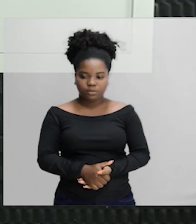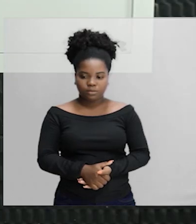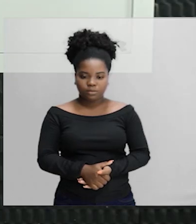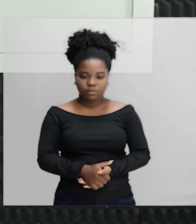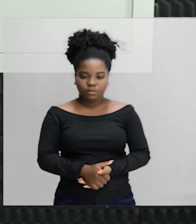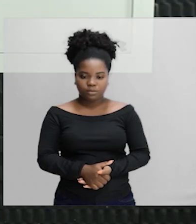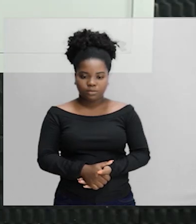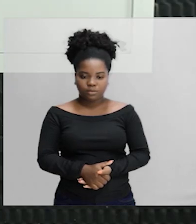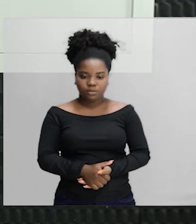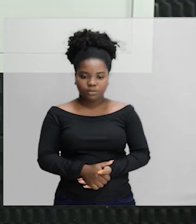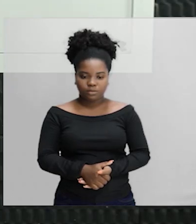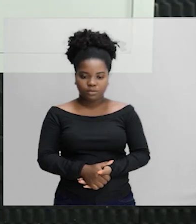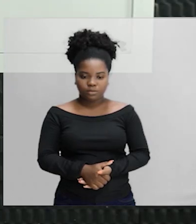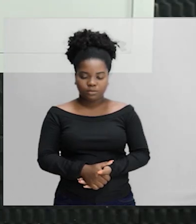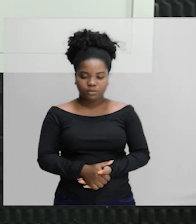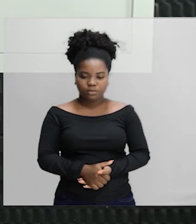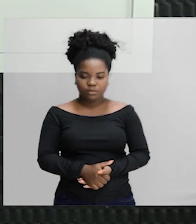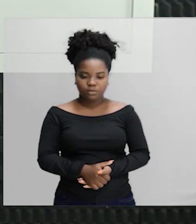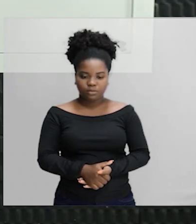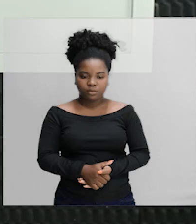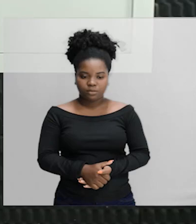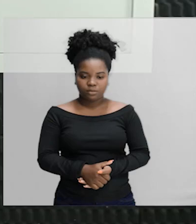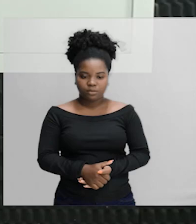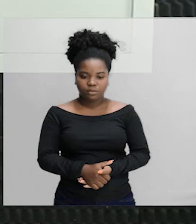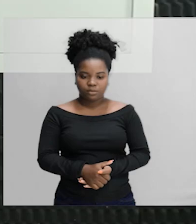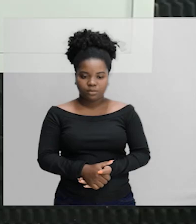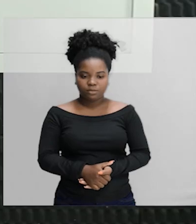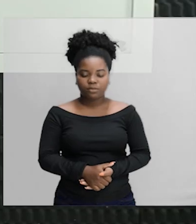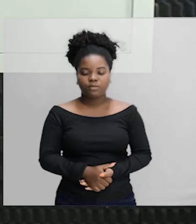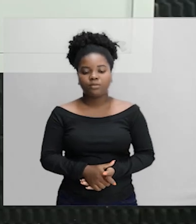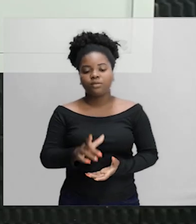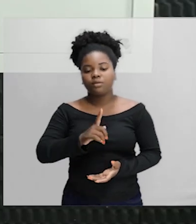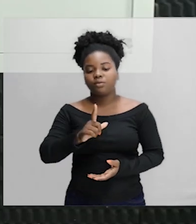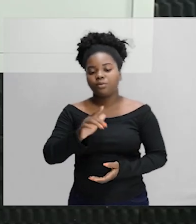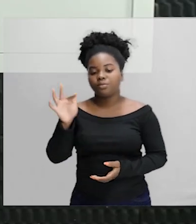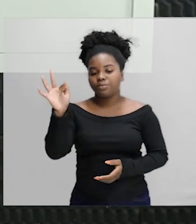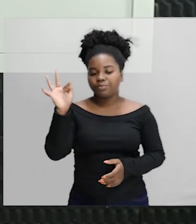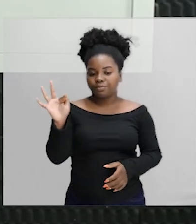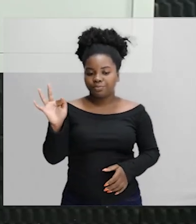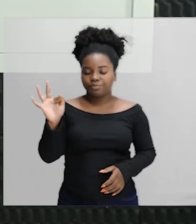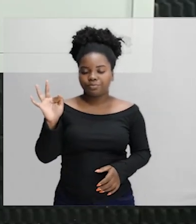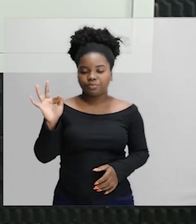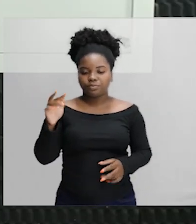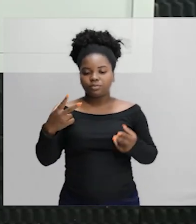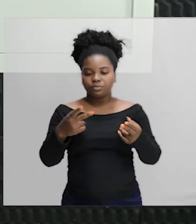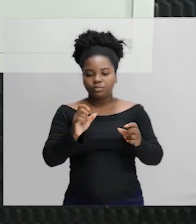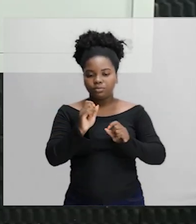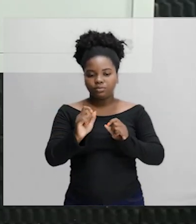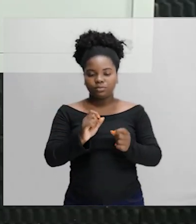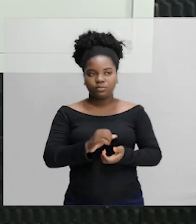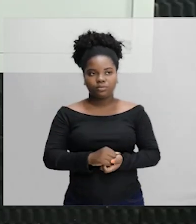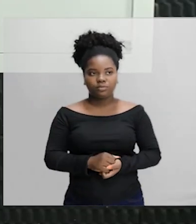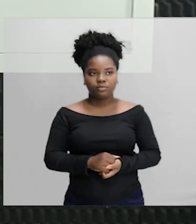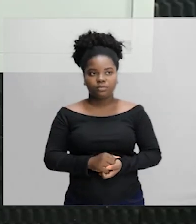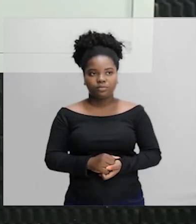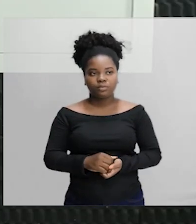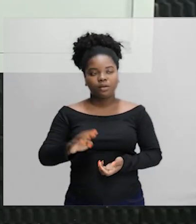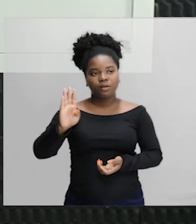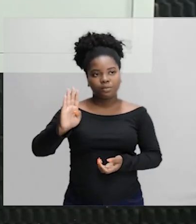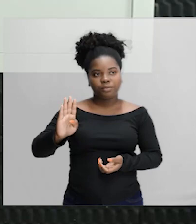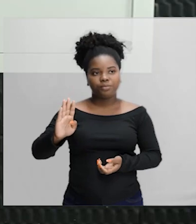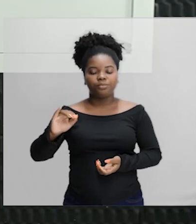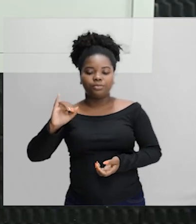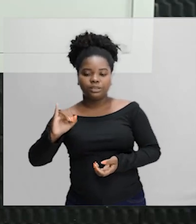30 graus. Bom, gente, aqui é o seguinte. A força vai ser igual,